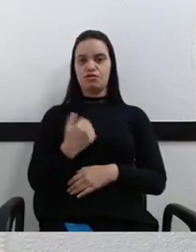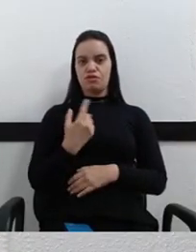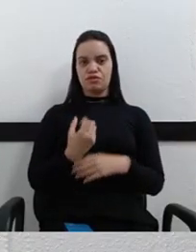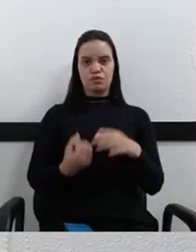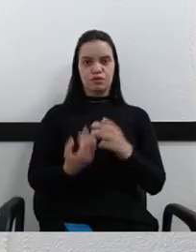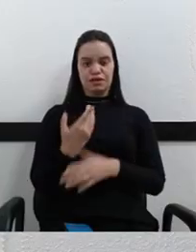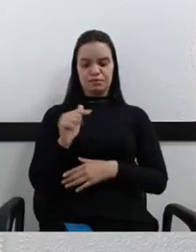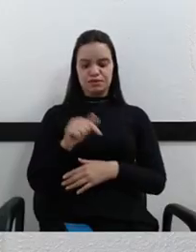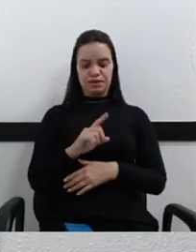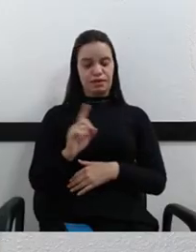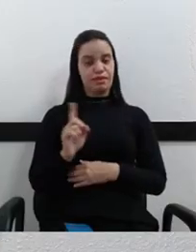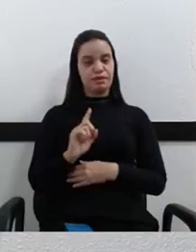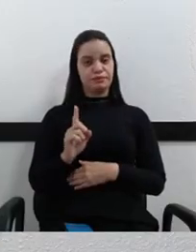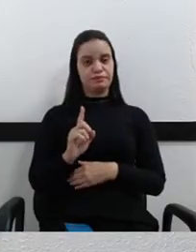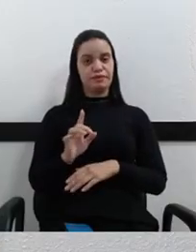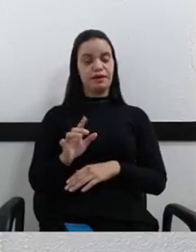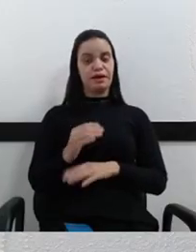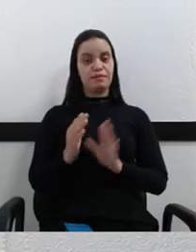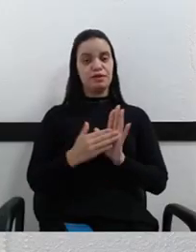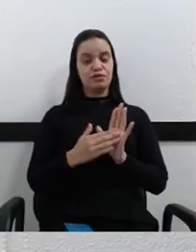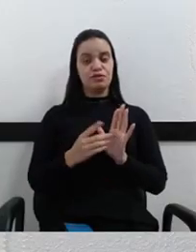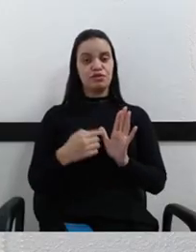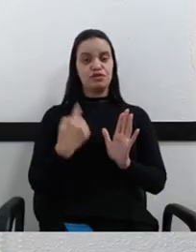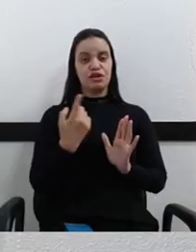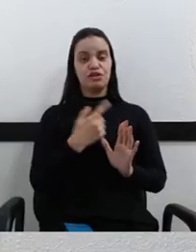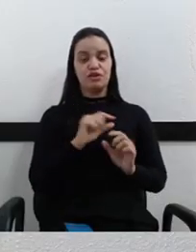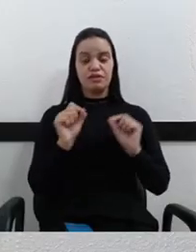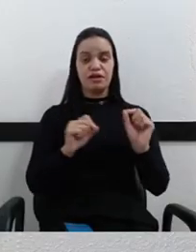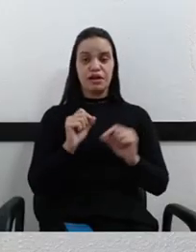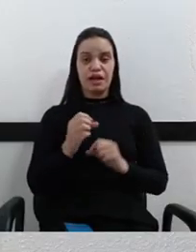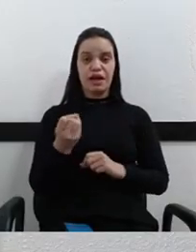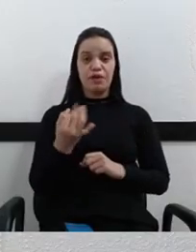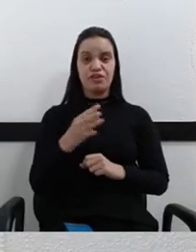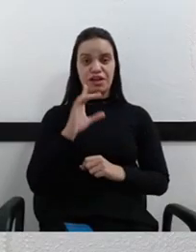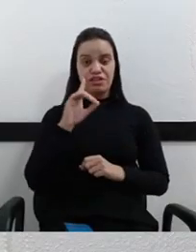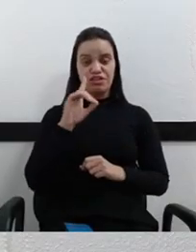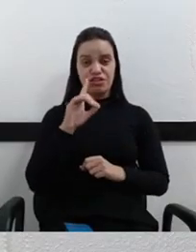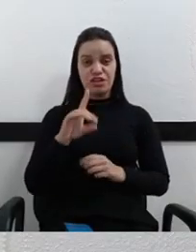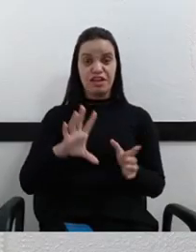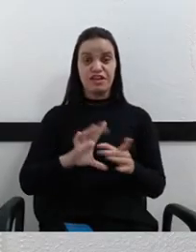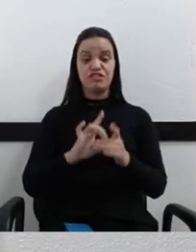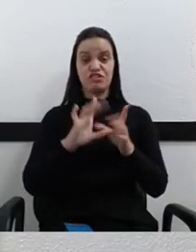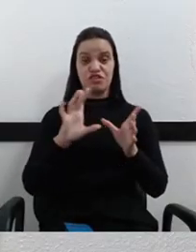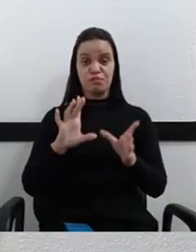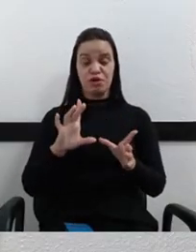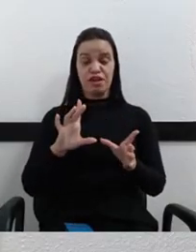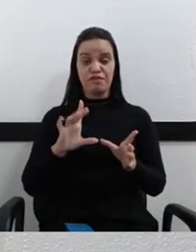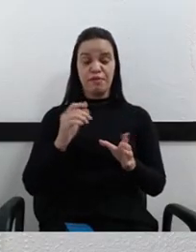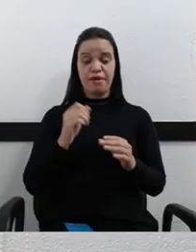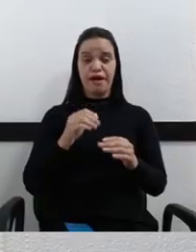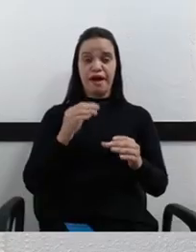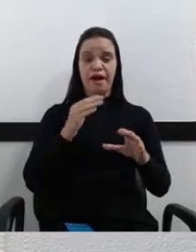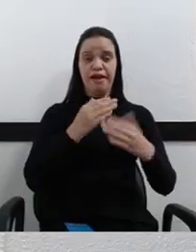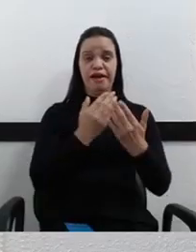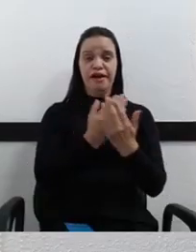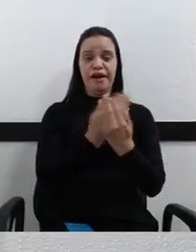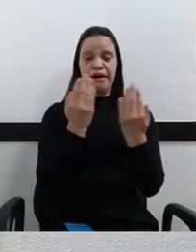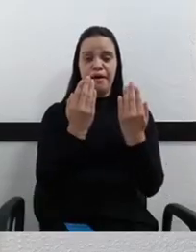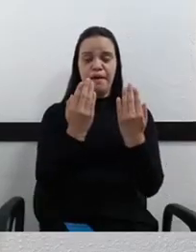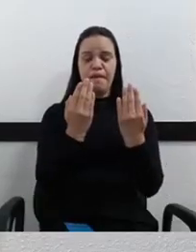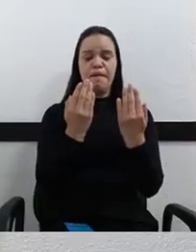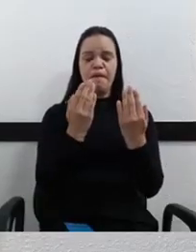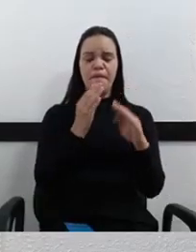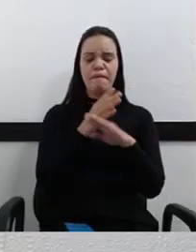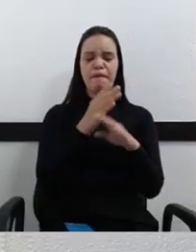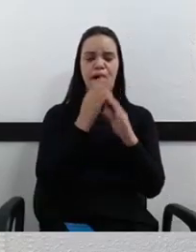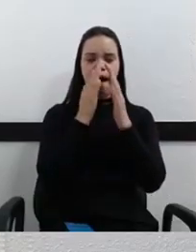aqui. Nós temos uma metodologia do seguinte, o que trava o colega são a quantidade de dias úteis disponíveis para que ele possa lançar esses respectivos dias.